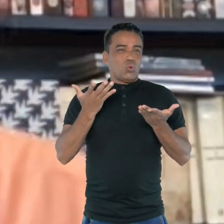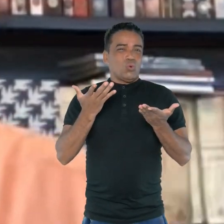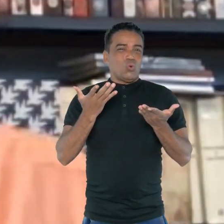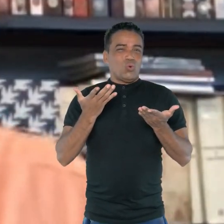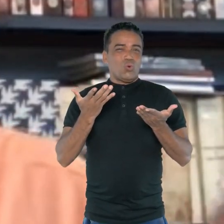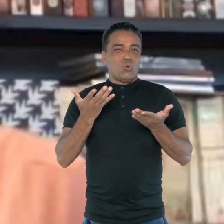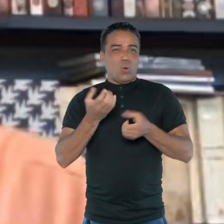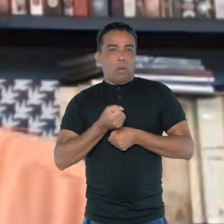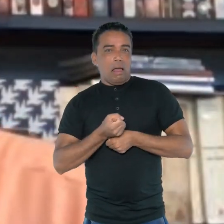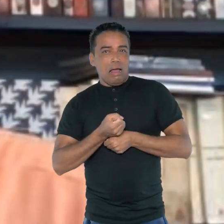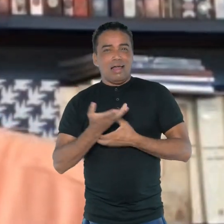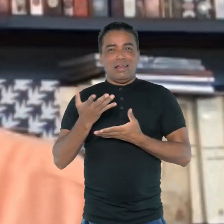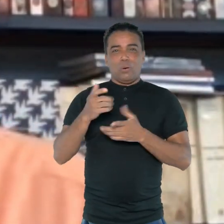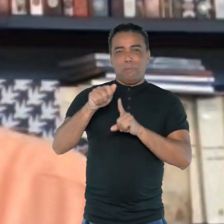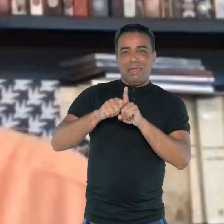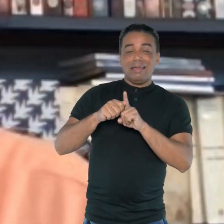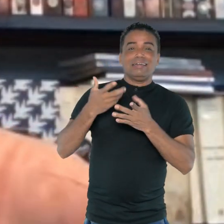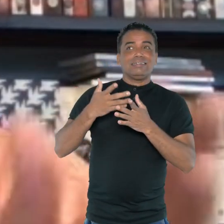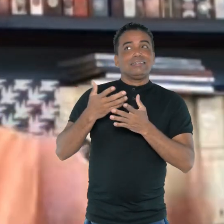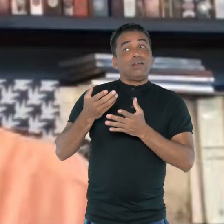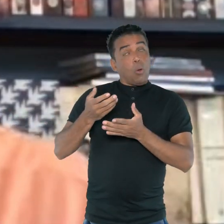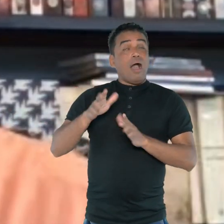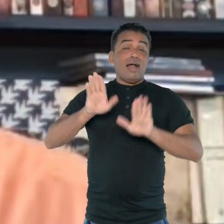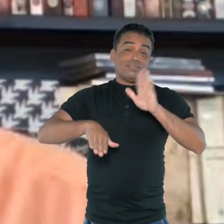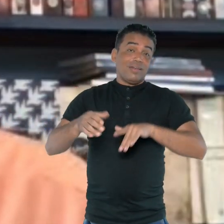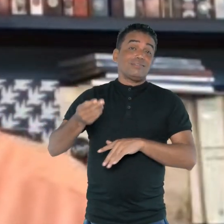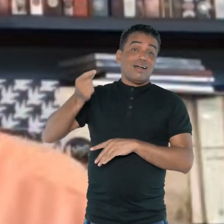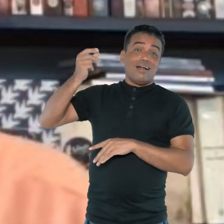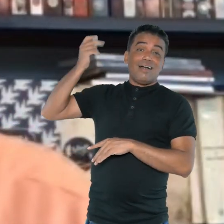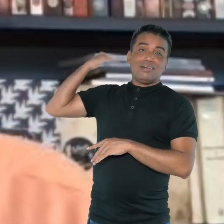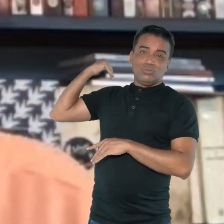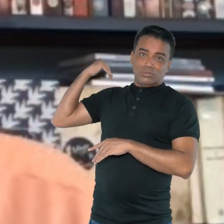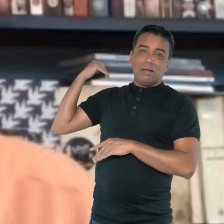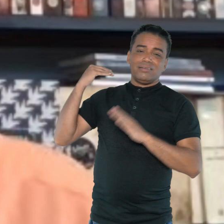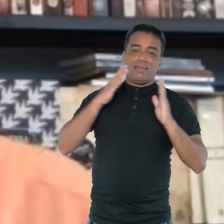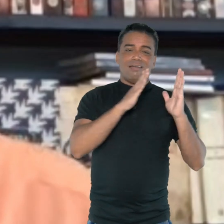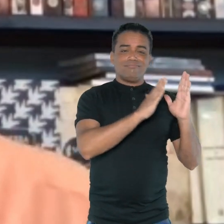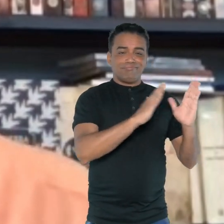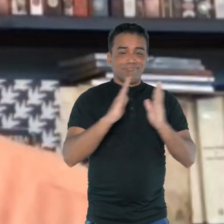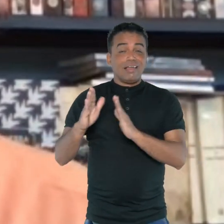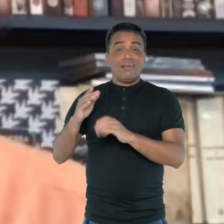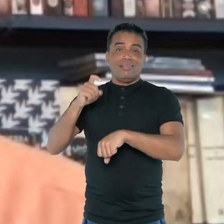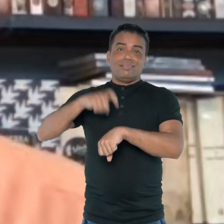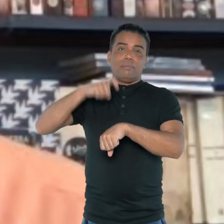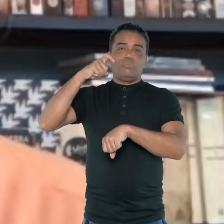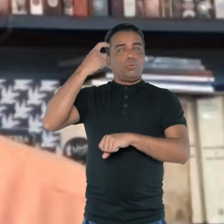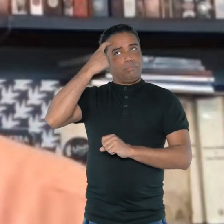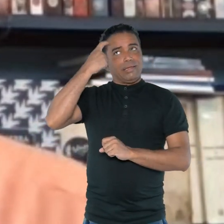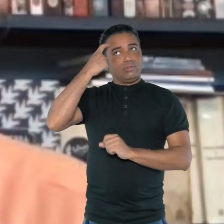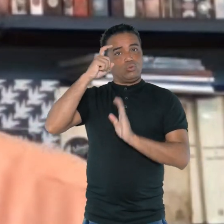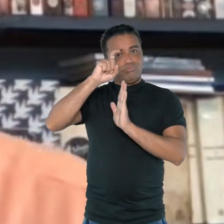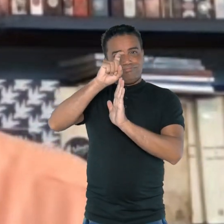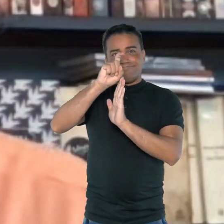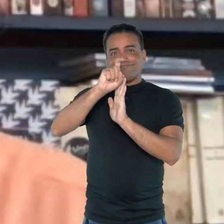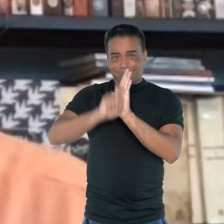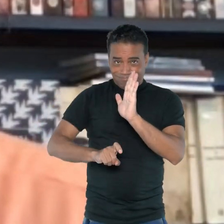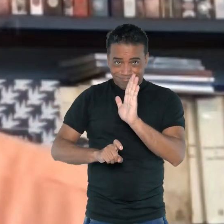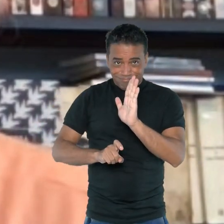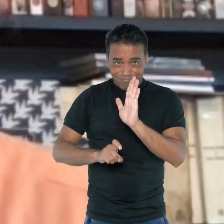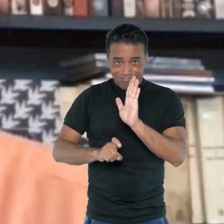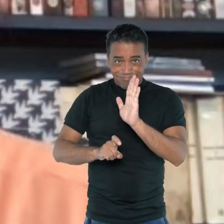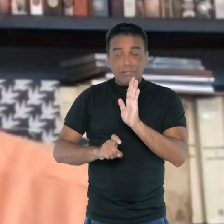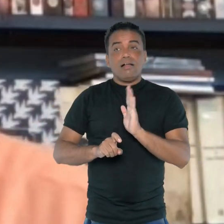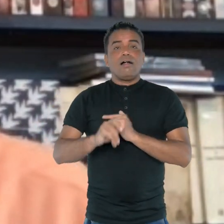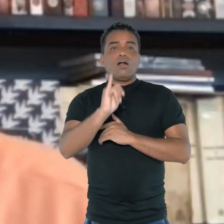ele concluiu. Pode ser que tenha alguns que vieram de antes, mas é assim, é cronológico. Eu penso os textos,